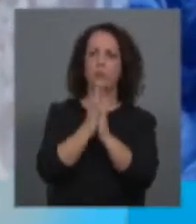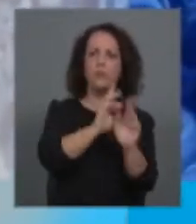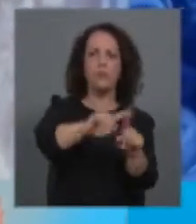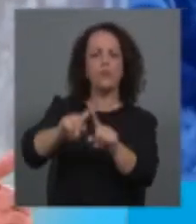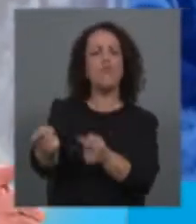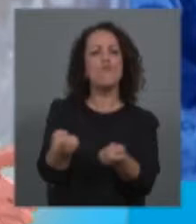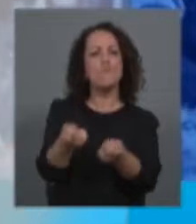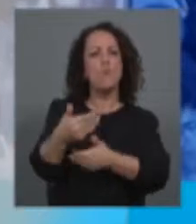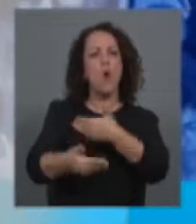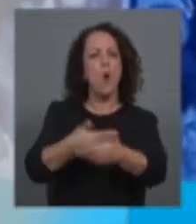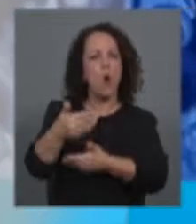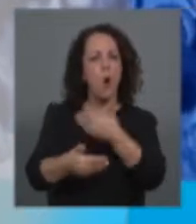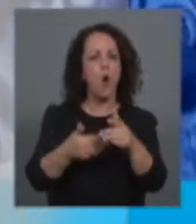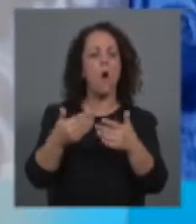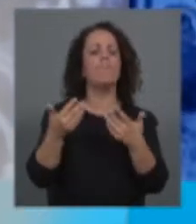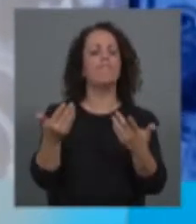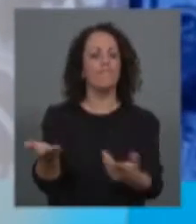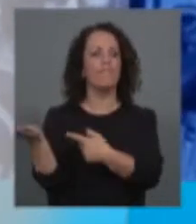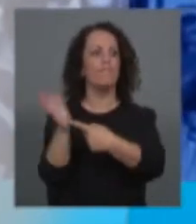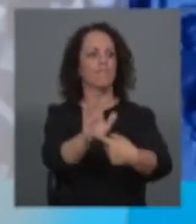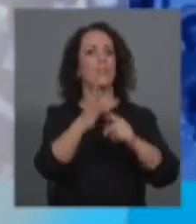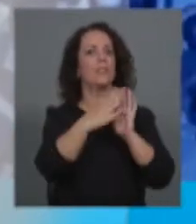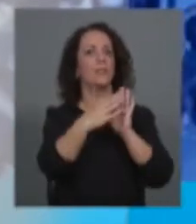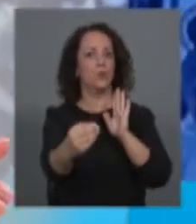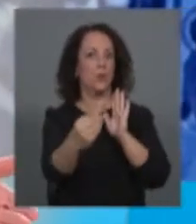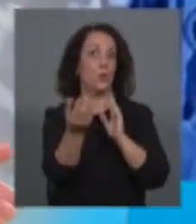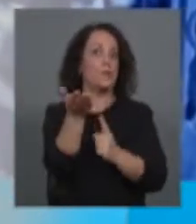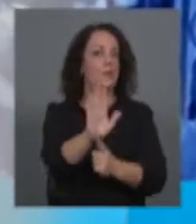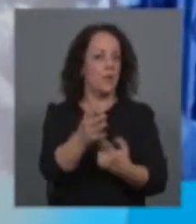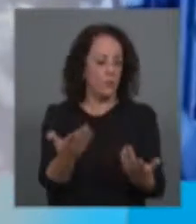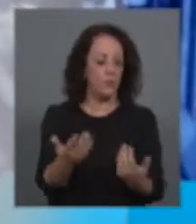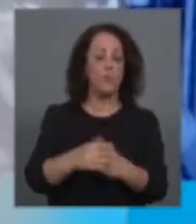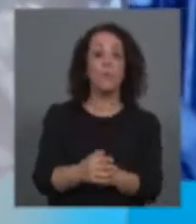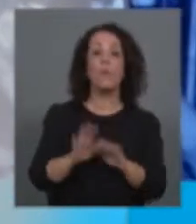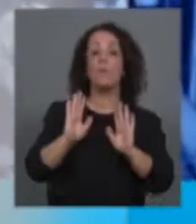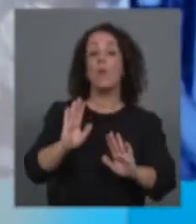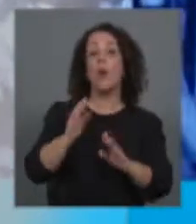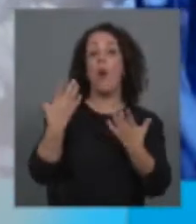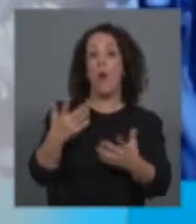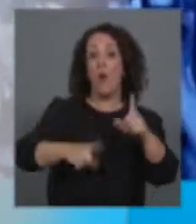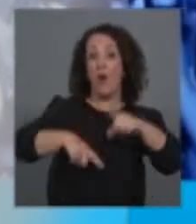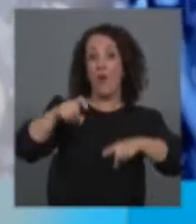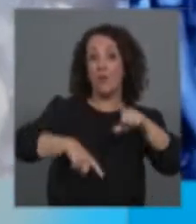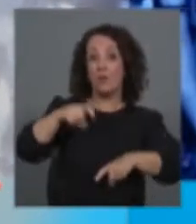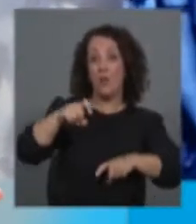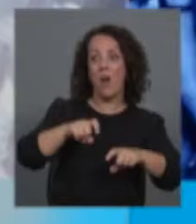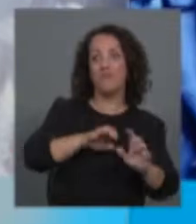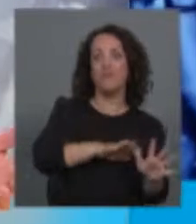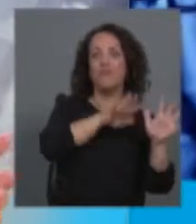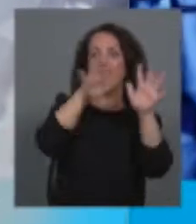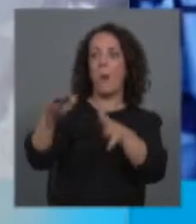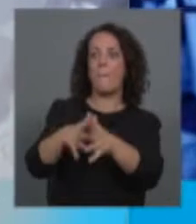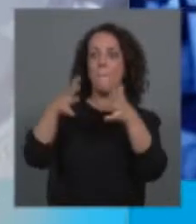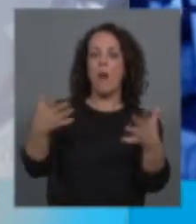assistido, e com este aumento de número de refugiados que tem aparecido, tem havido um maior desequilíbrio nestas percentagens das